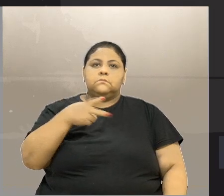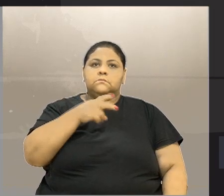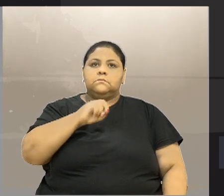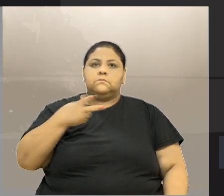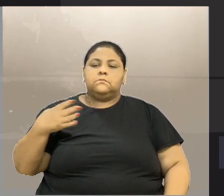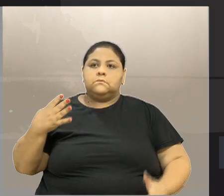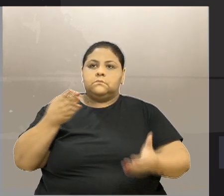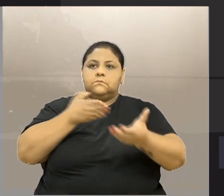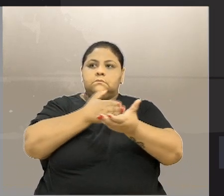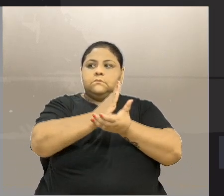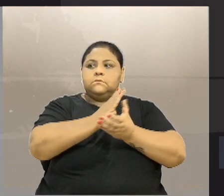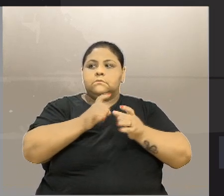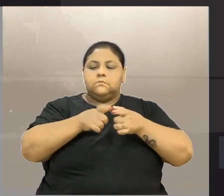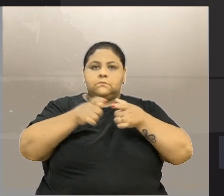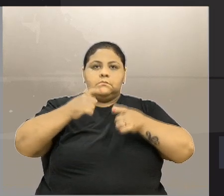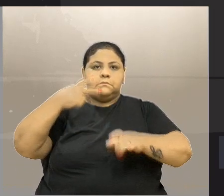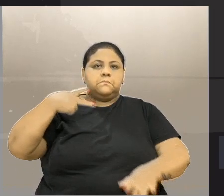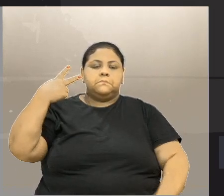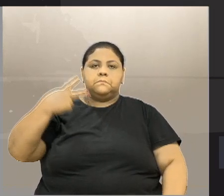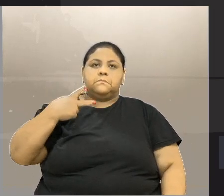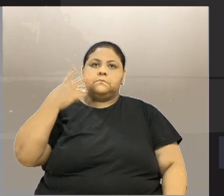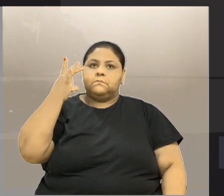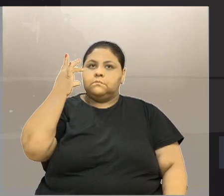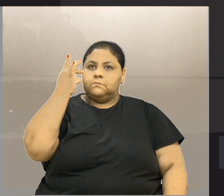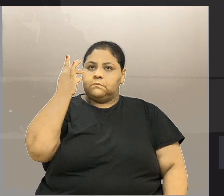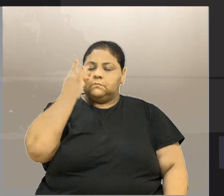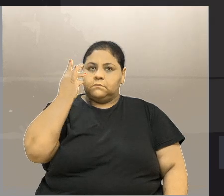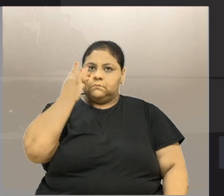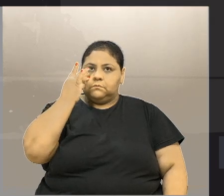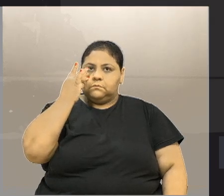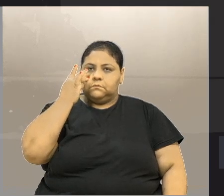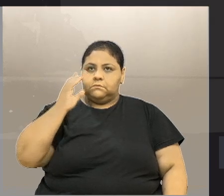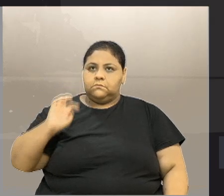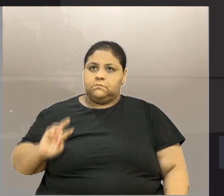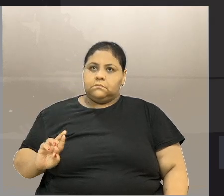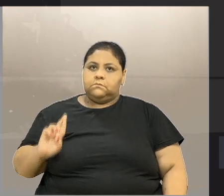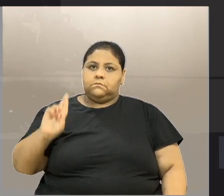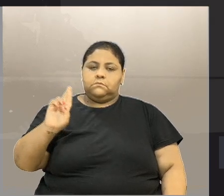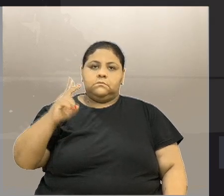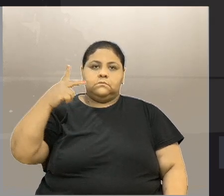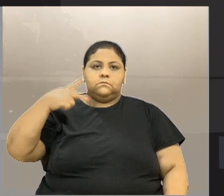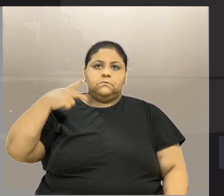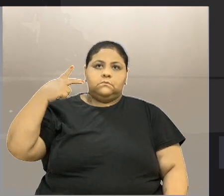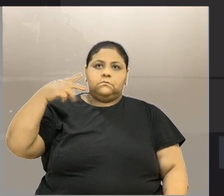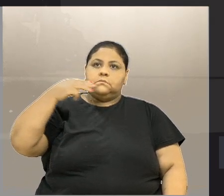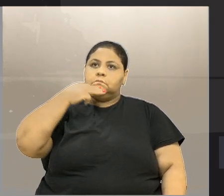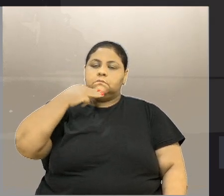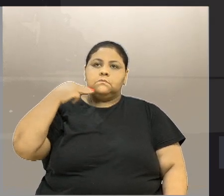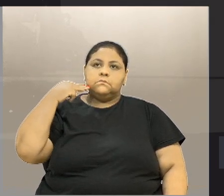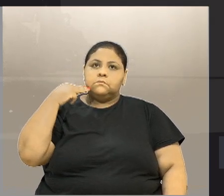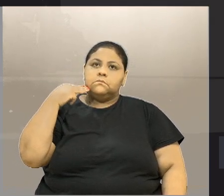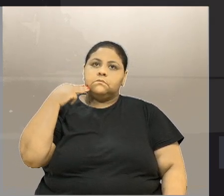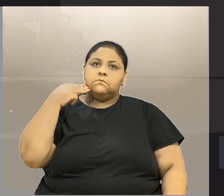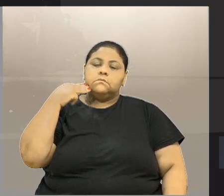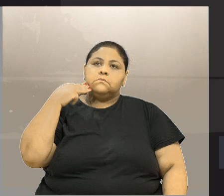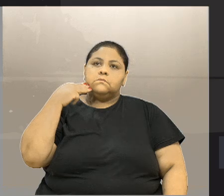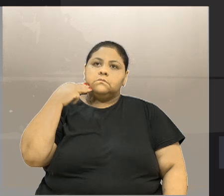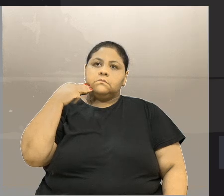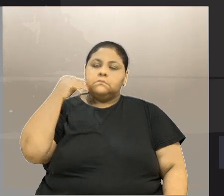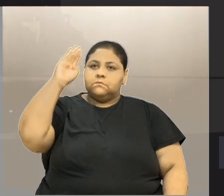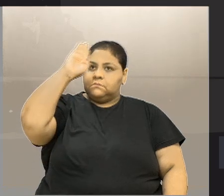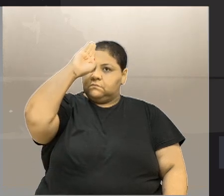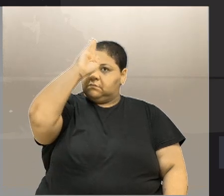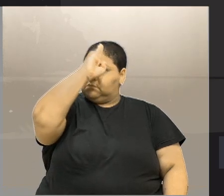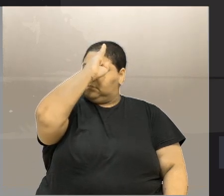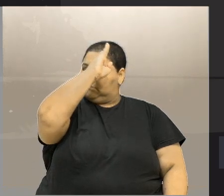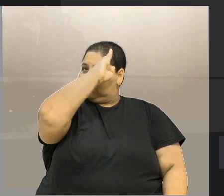por unanimidade dos vereadores presentes. Em representação, vereadora Marisol Santos, vereador Adriano